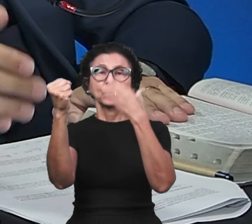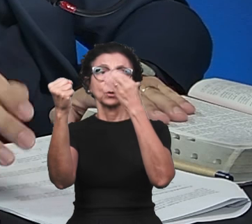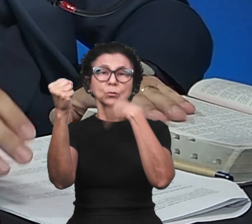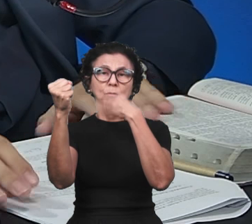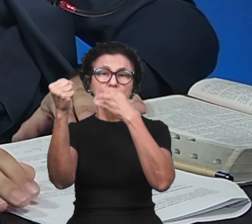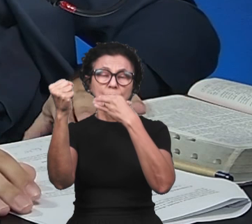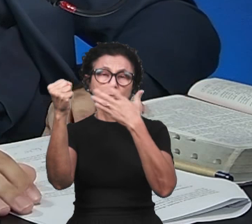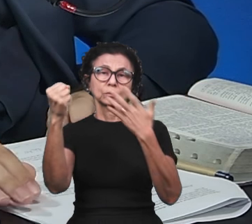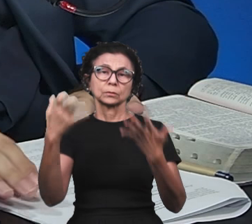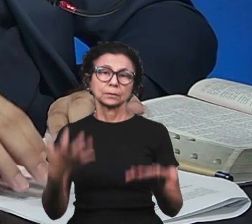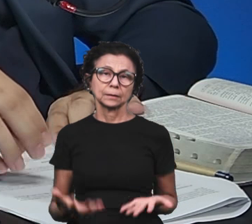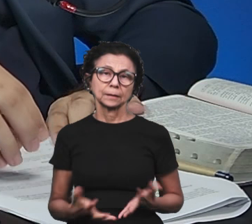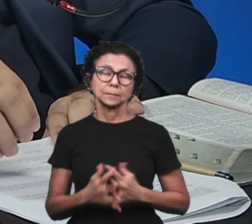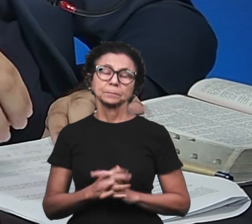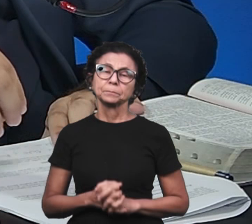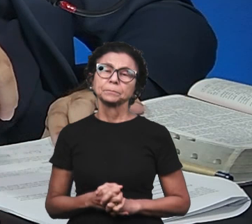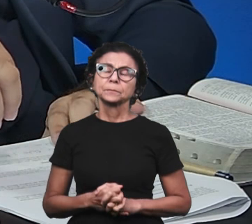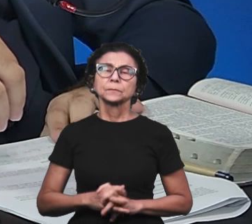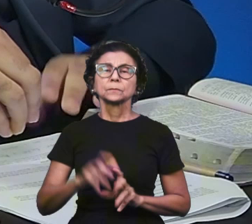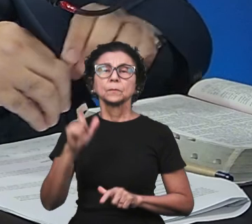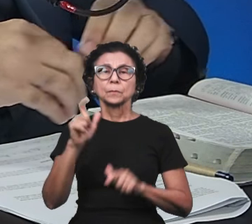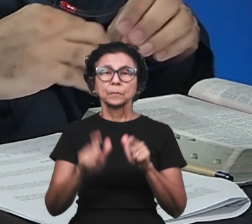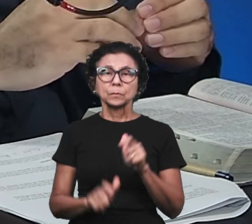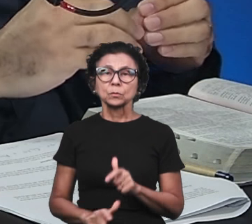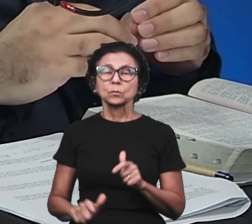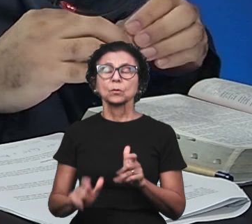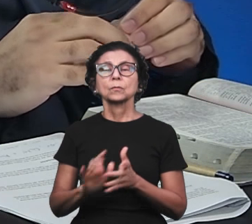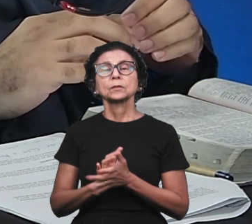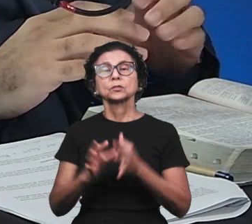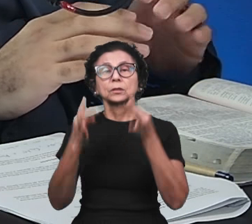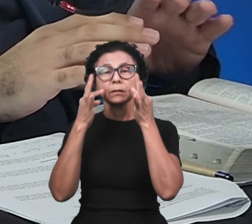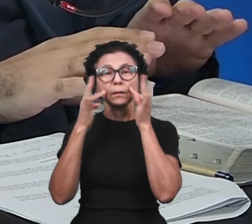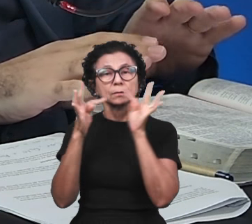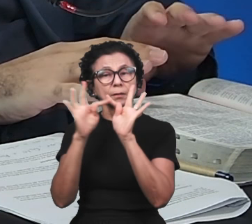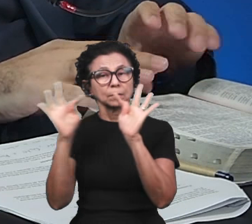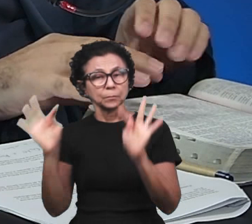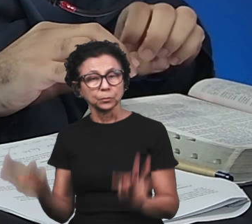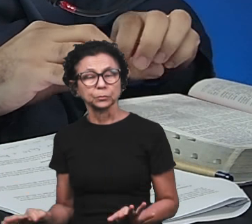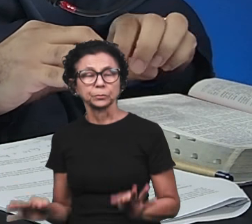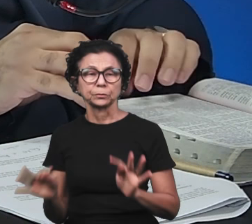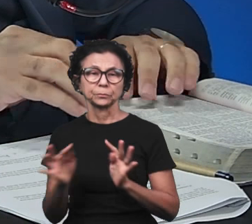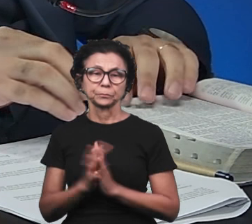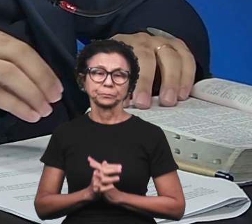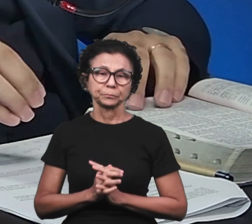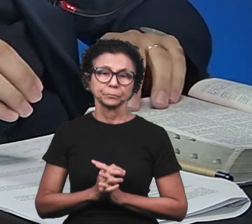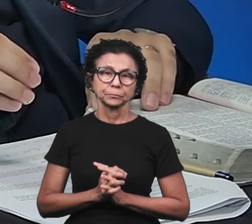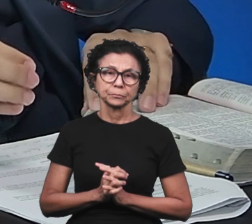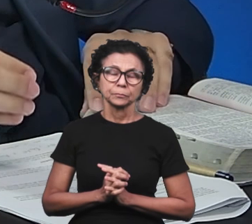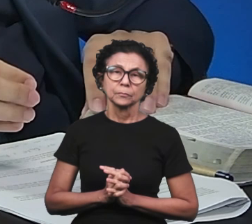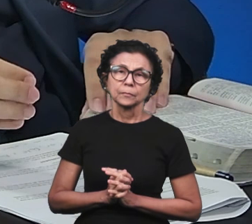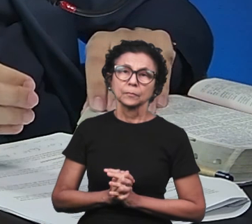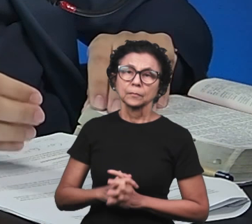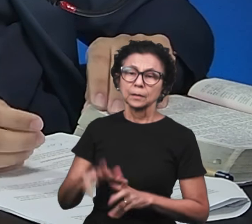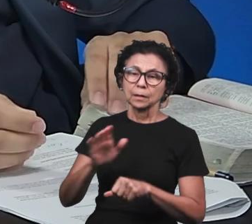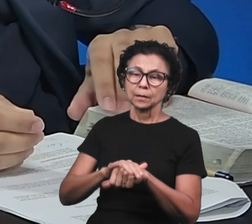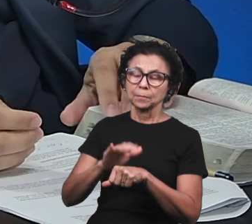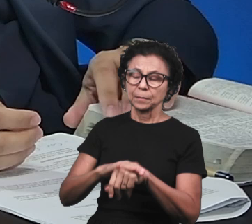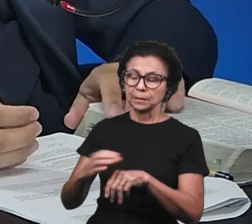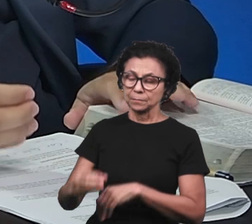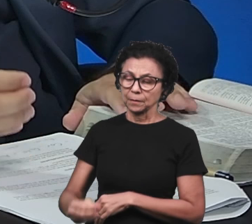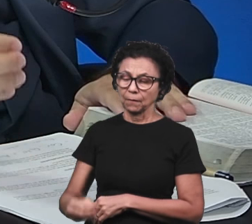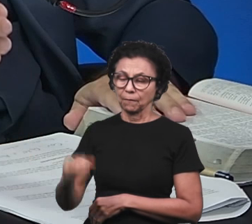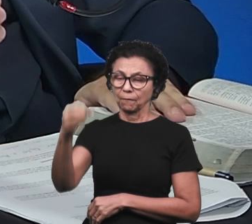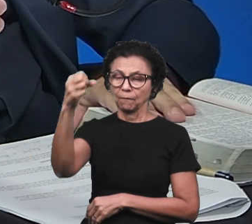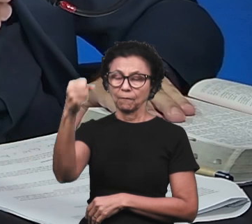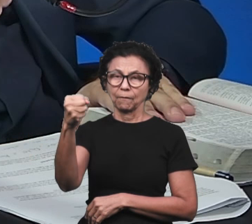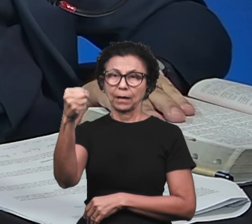confirmadas e testificadas no meio do rebanho. E um outro aspecto interessante é que essa mesma vara de Arão,